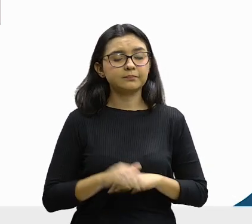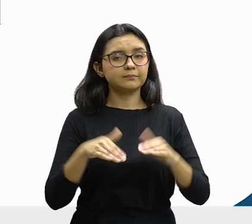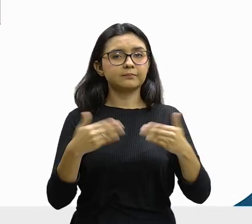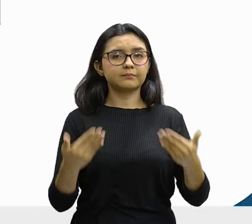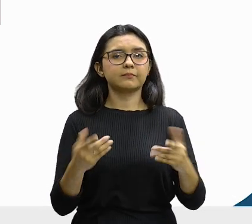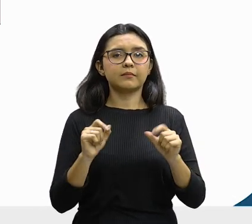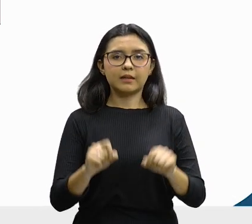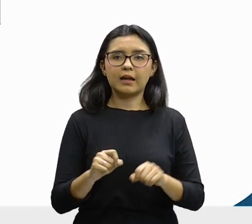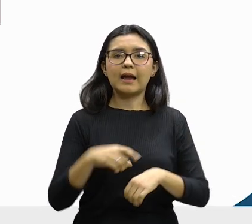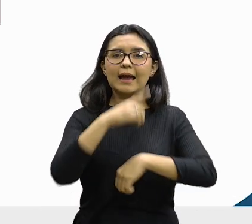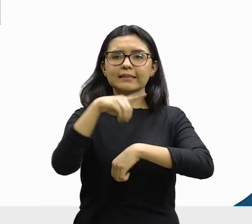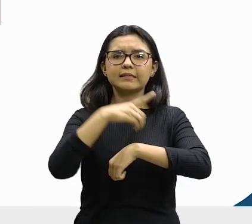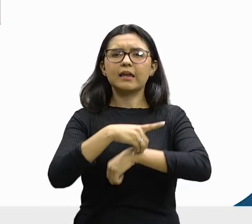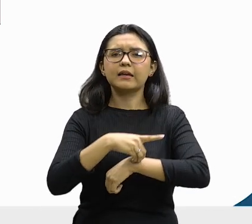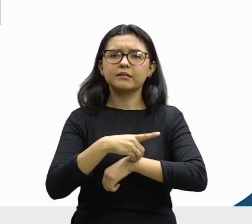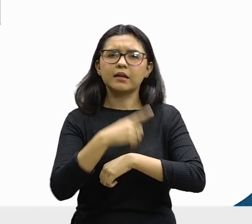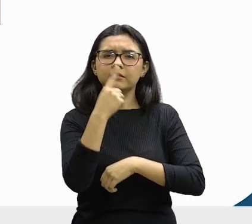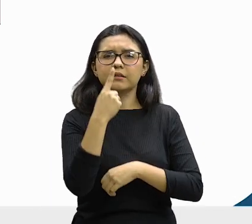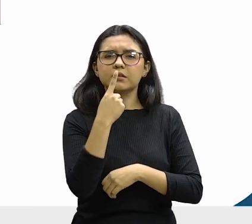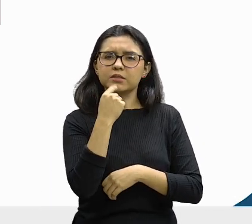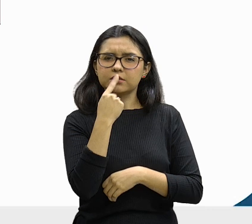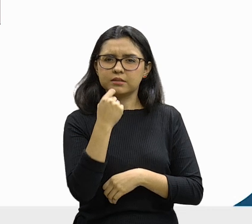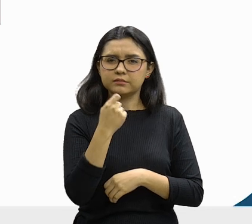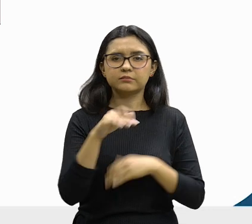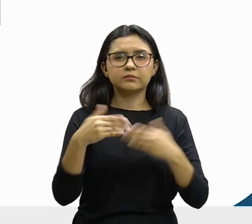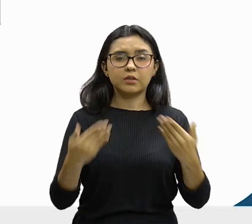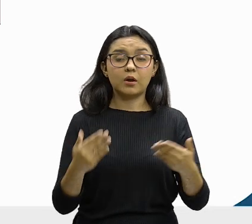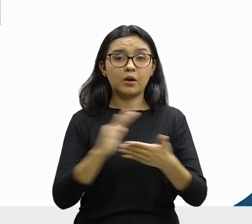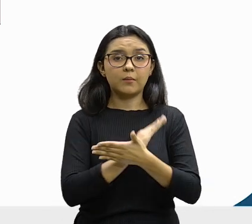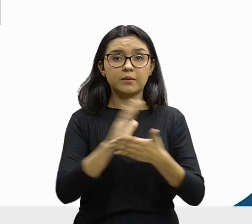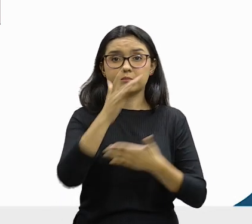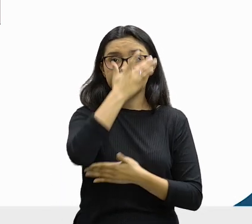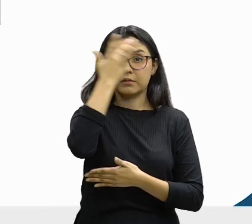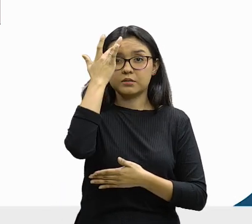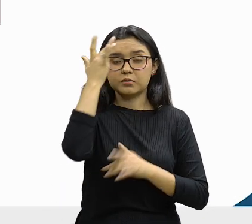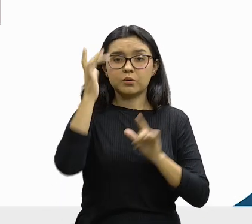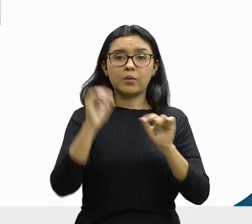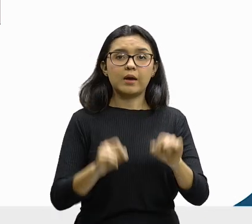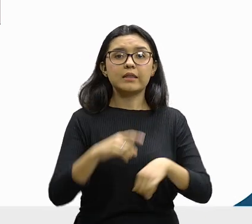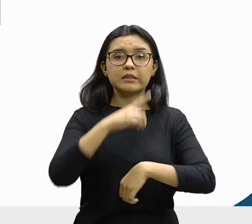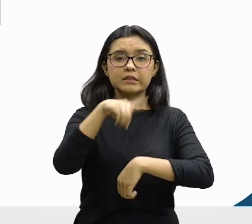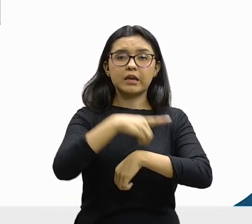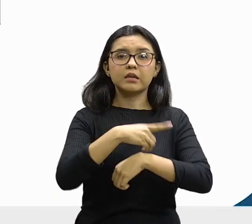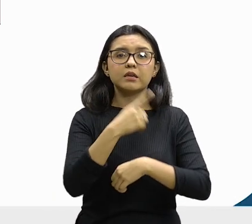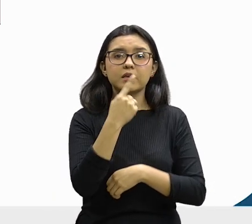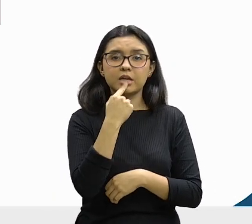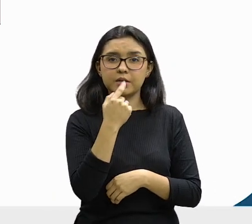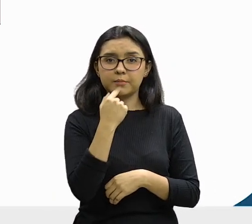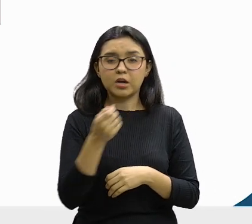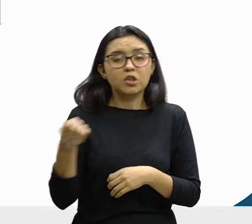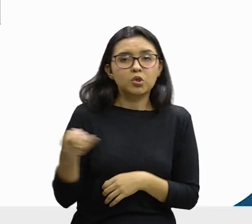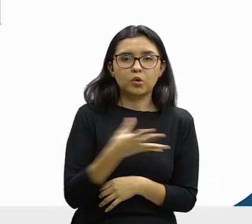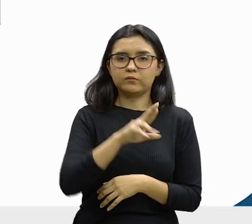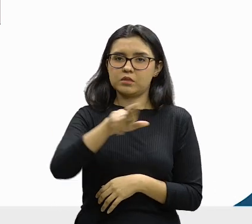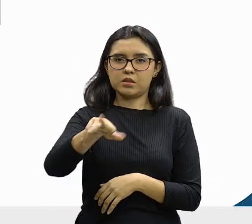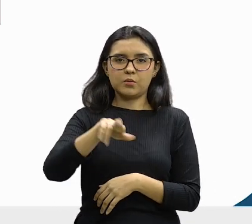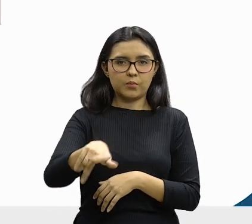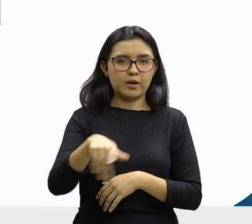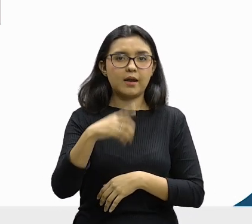quanto à dengue hemorrágica? Muita gente acha que a dengue hemorrágica é um tipo novo de dengue. Gente, não. A